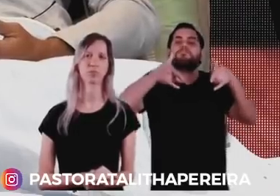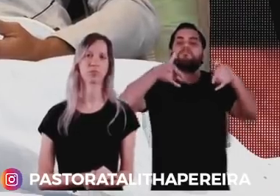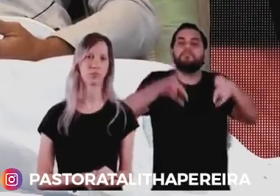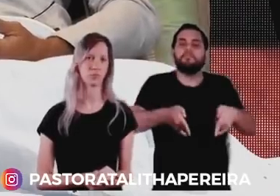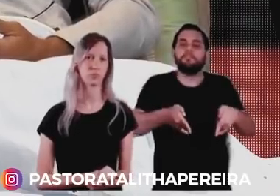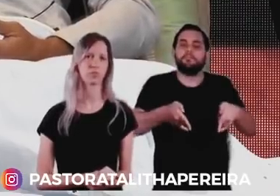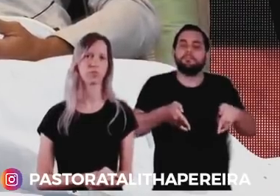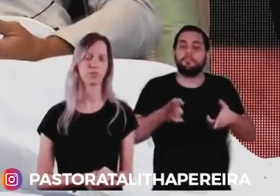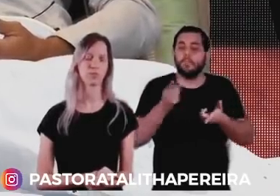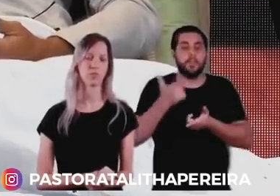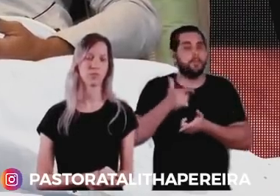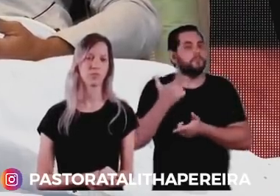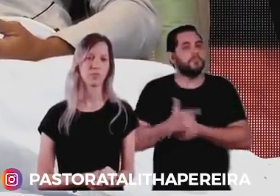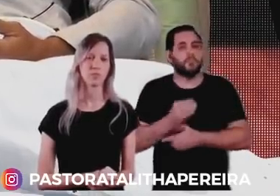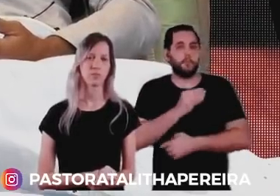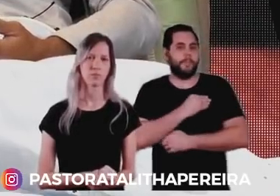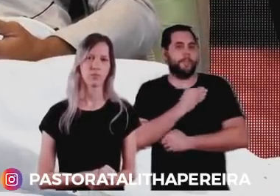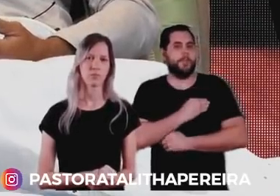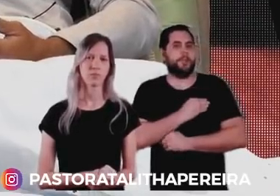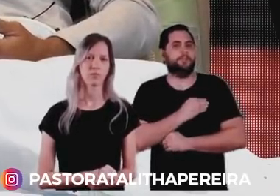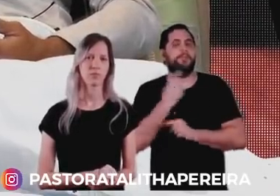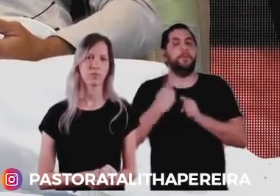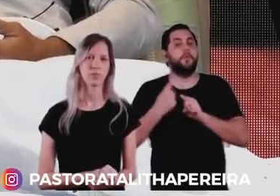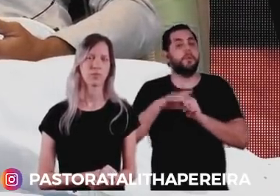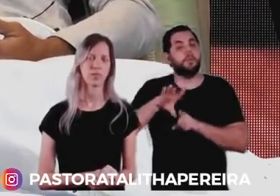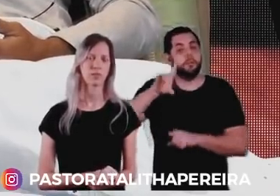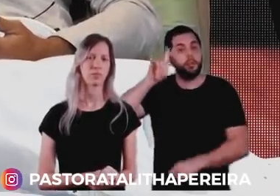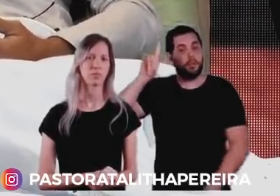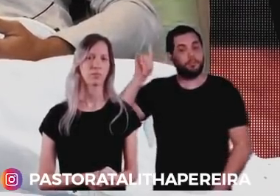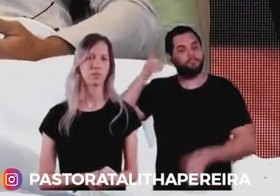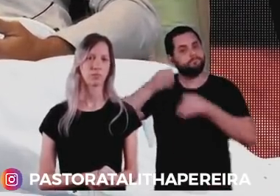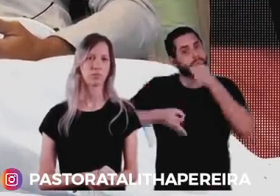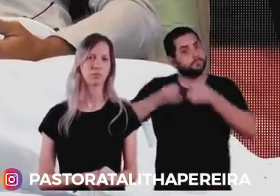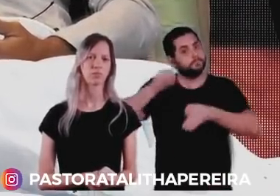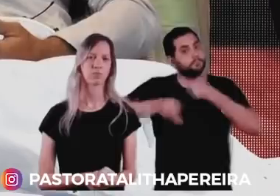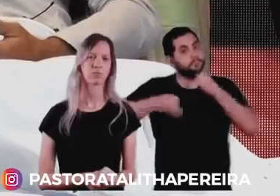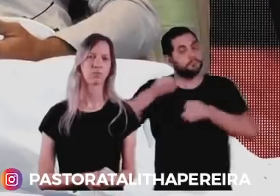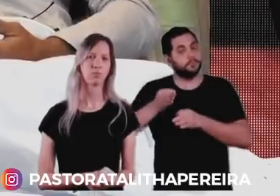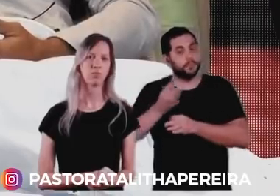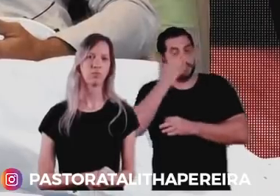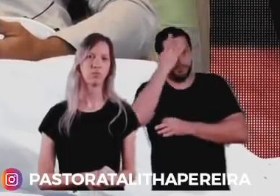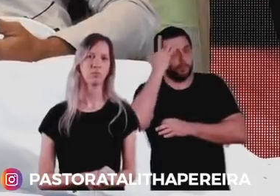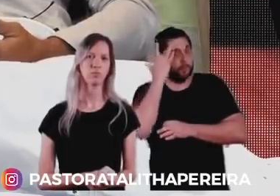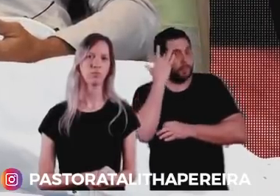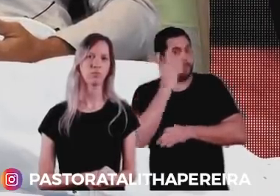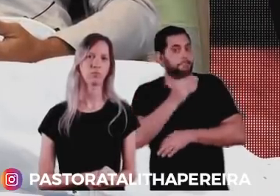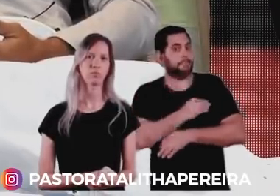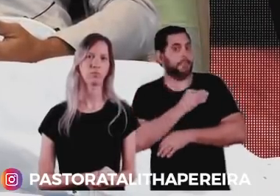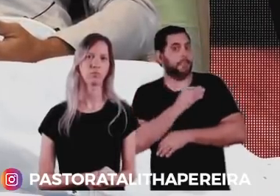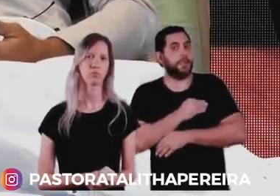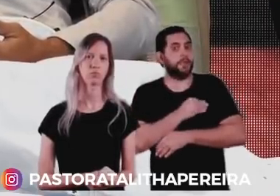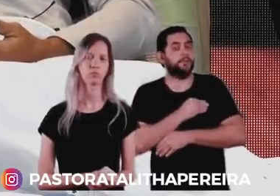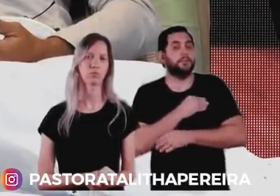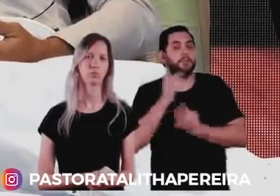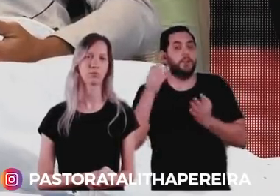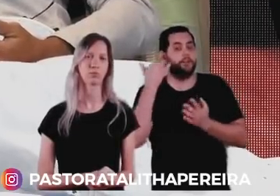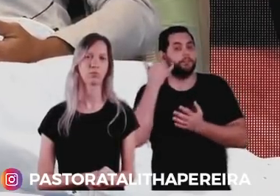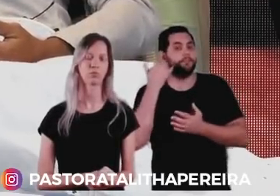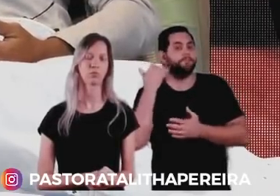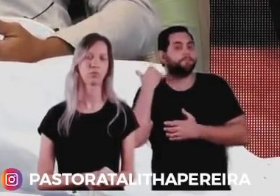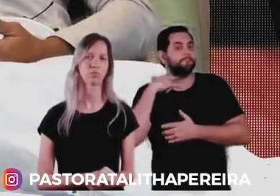mácula, porque Deus julgará os impuros e os adúlteros. Então, muito cuidado,